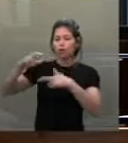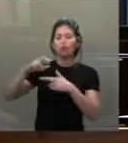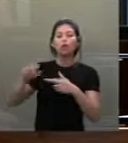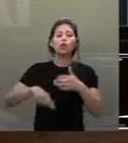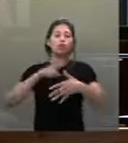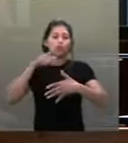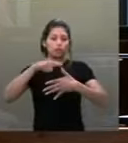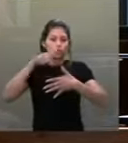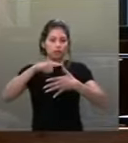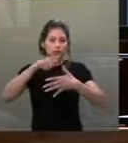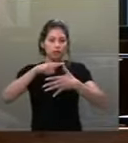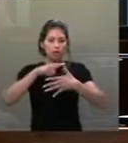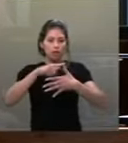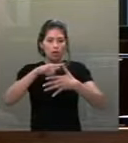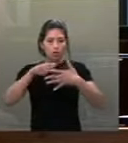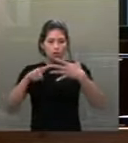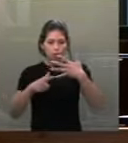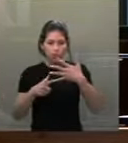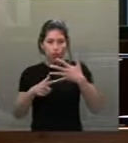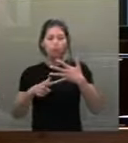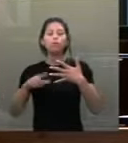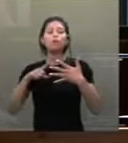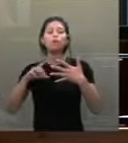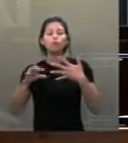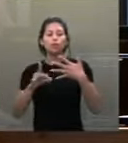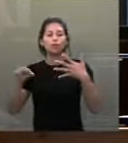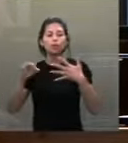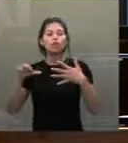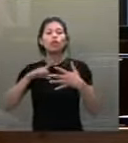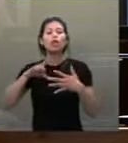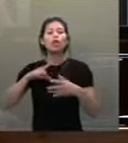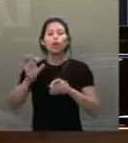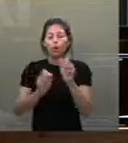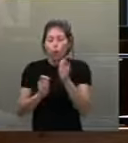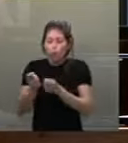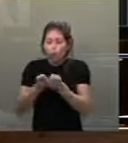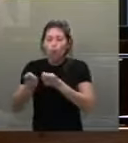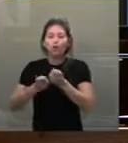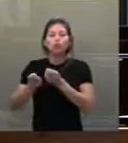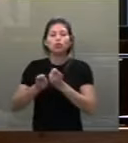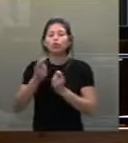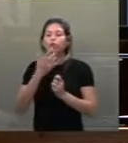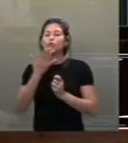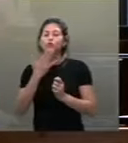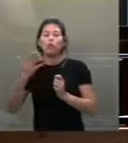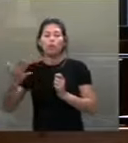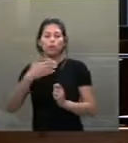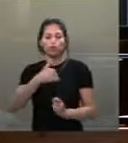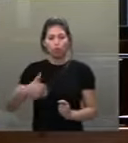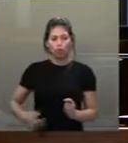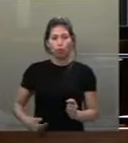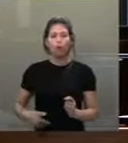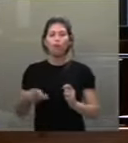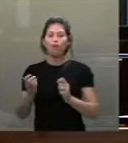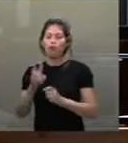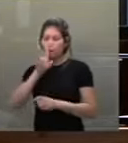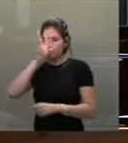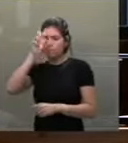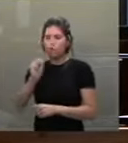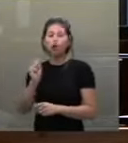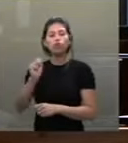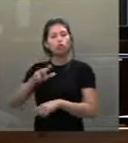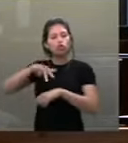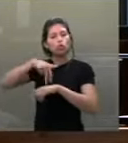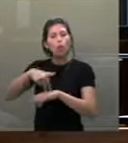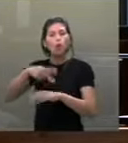o quinto item de destaque, ajustes redacionais solicitados pelo governo, de modo a reforçar a compatibilidade